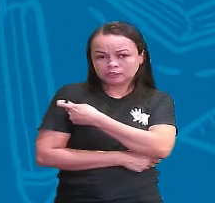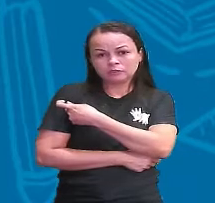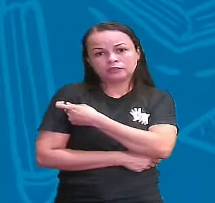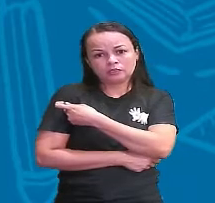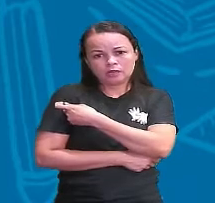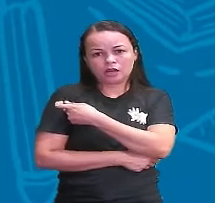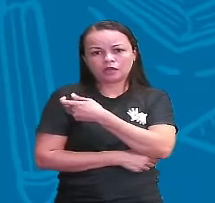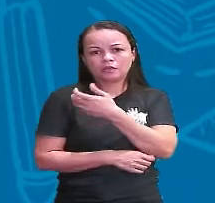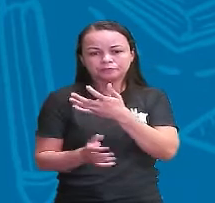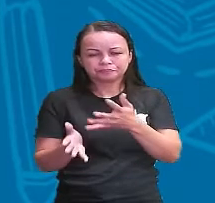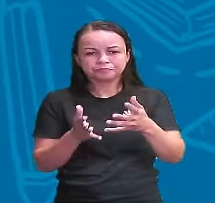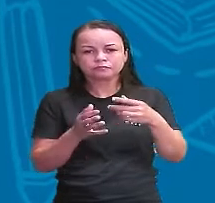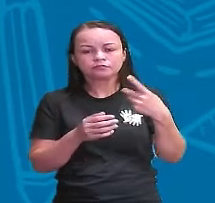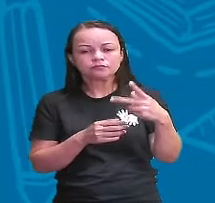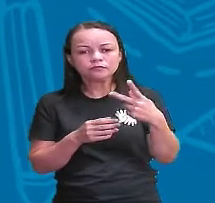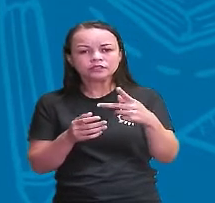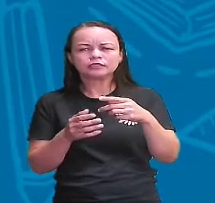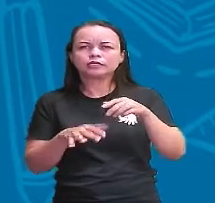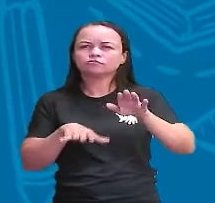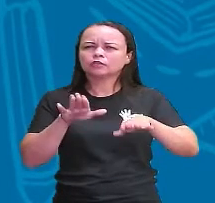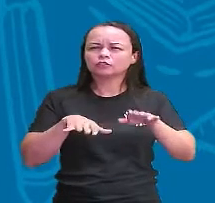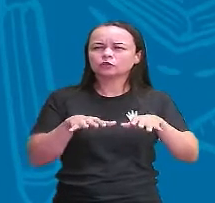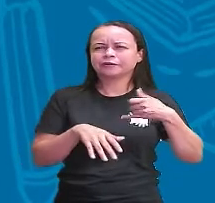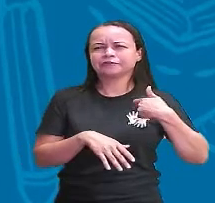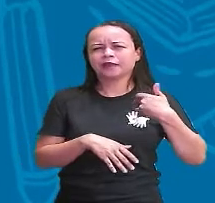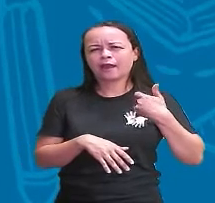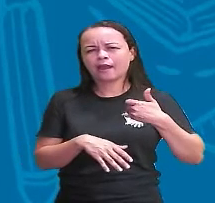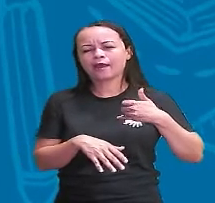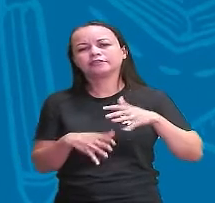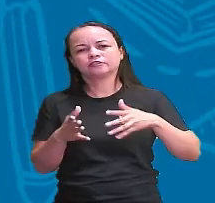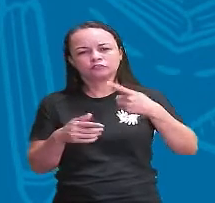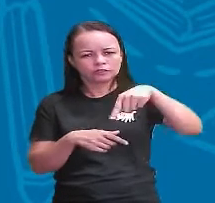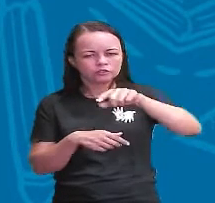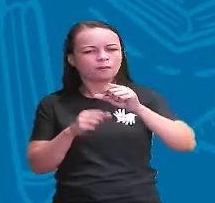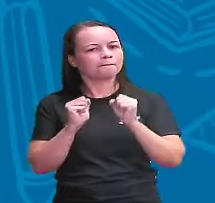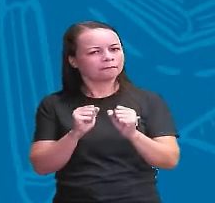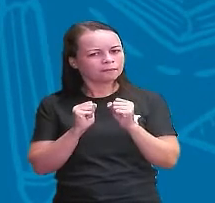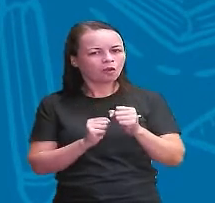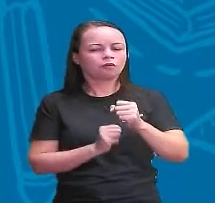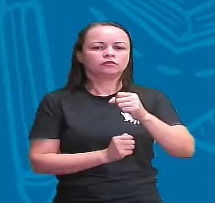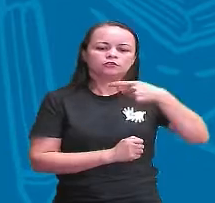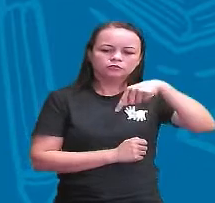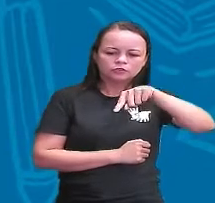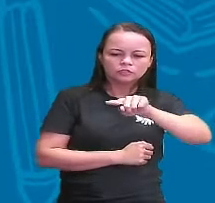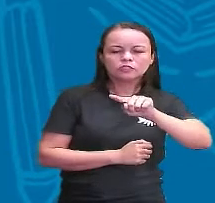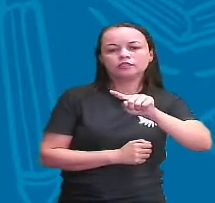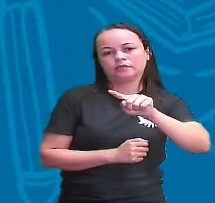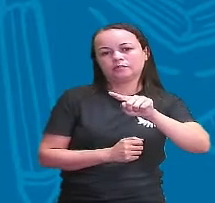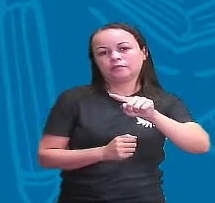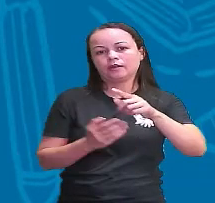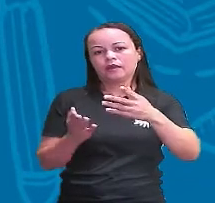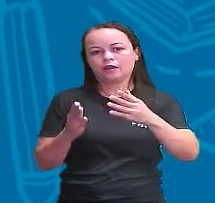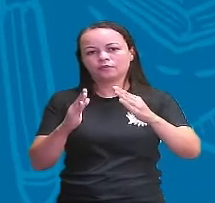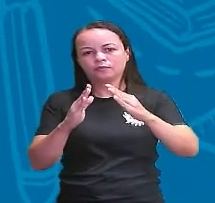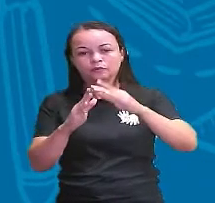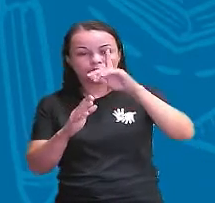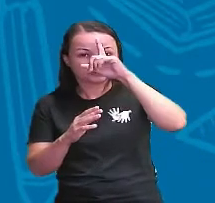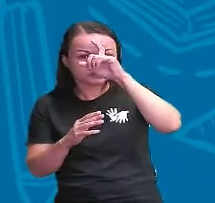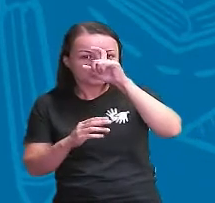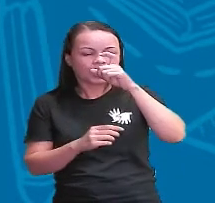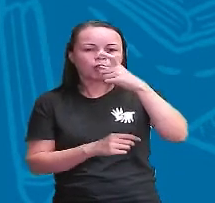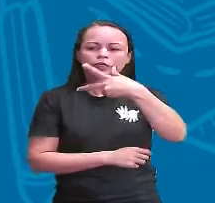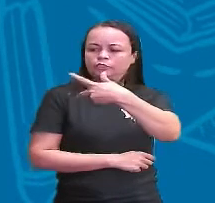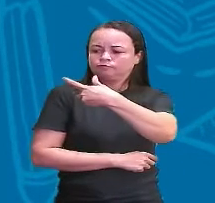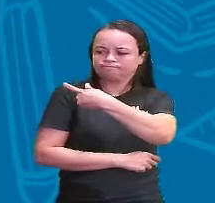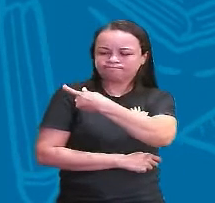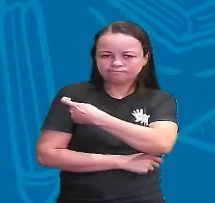reforço, tá certo? E dentro da sua faixa etária aí você já pode fazer isso, siga para um posto de saúde mais próximo da sua casa